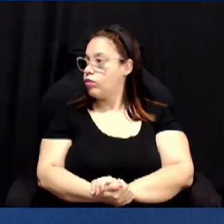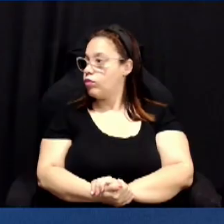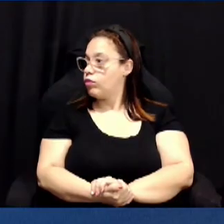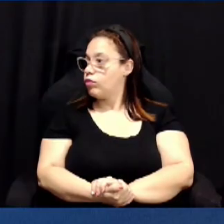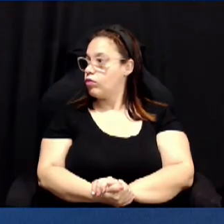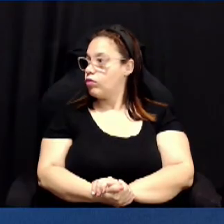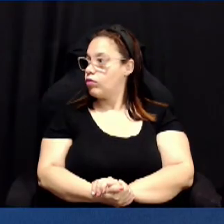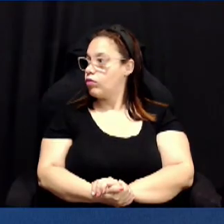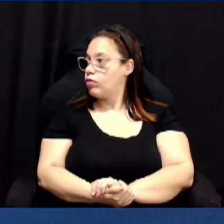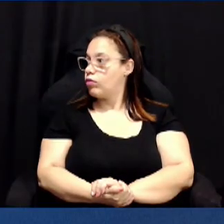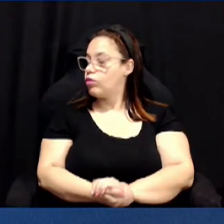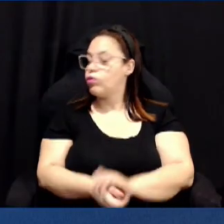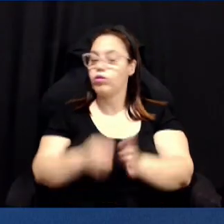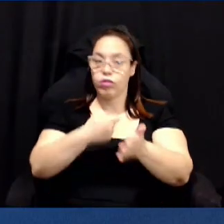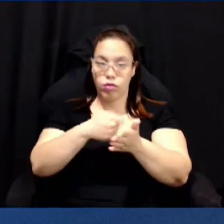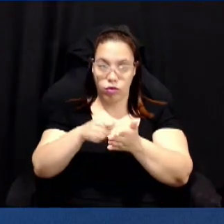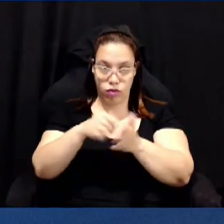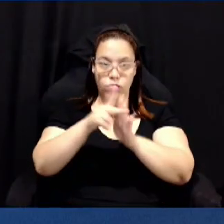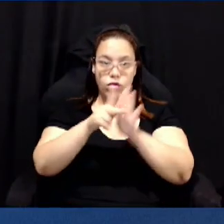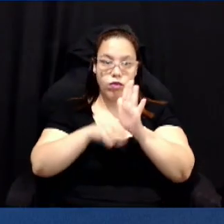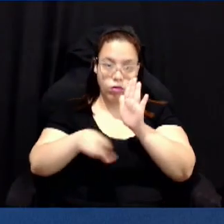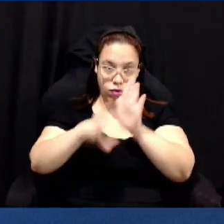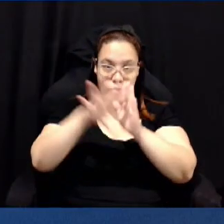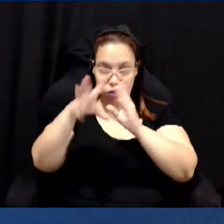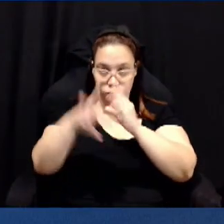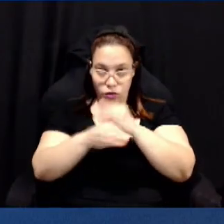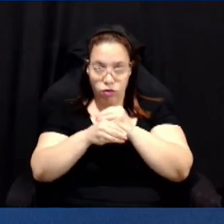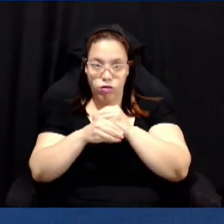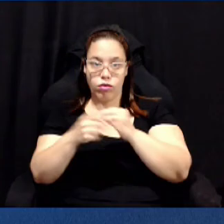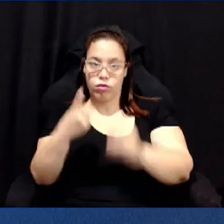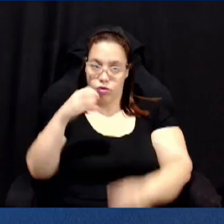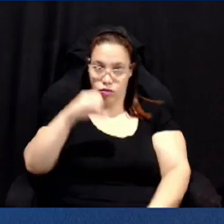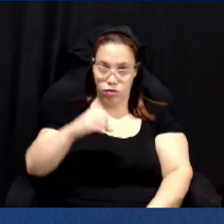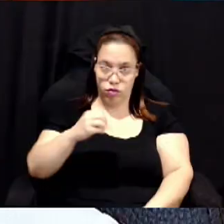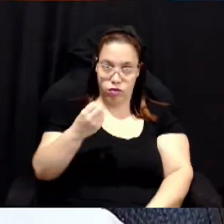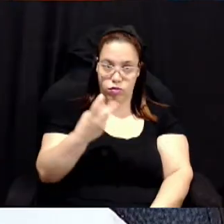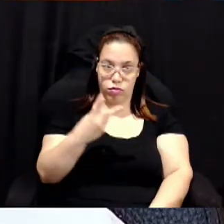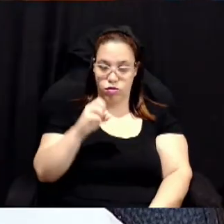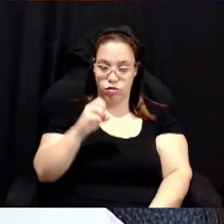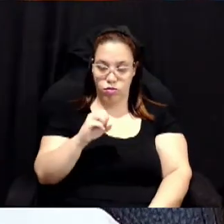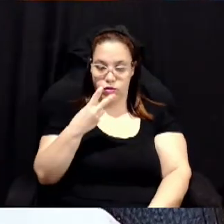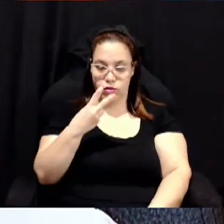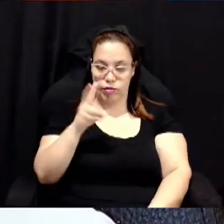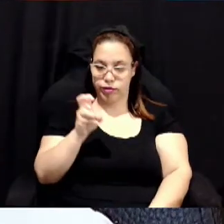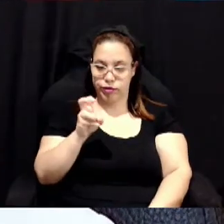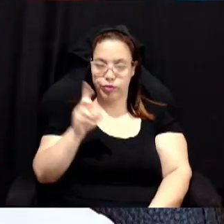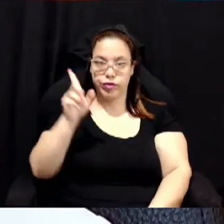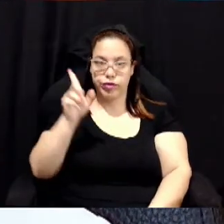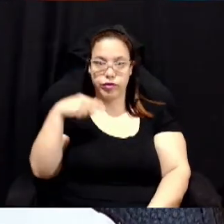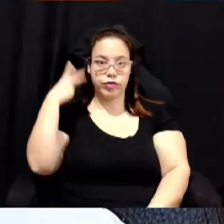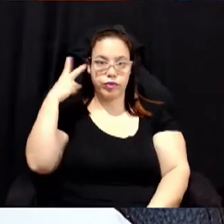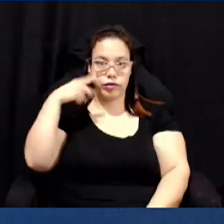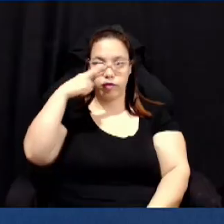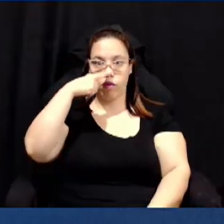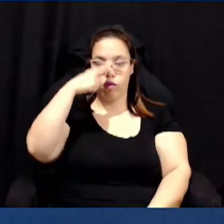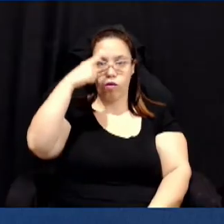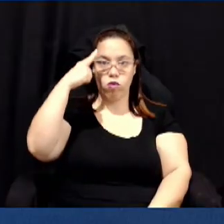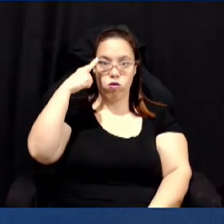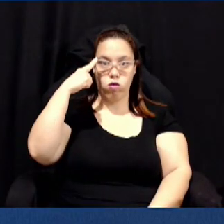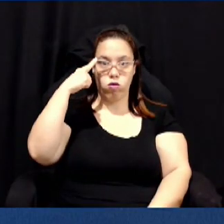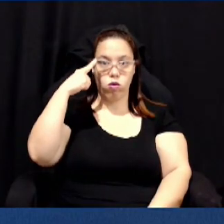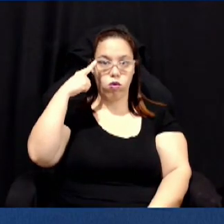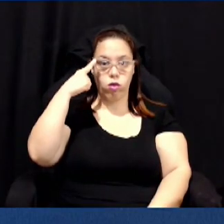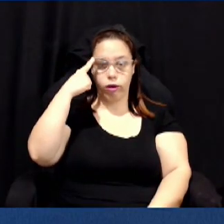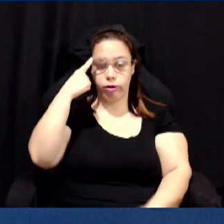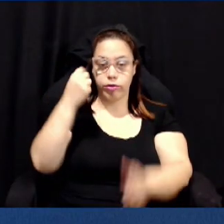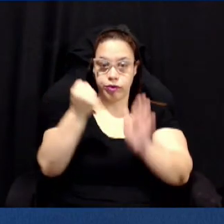A autoria do projeto de lei complementar 19 de 2025 é da vereadora Paola Miguel. O documento,